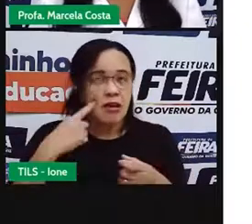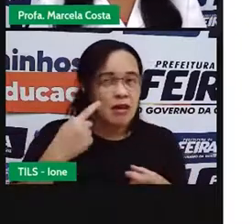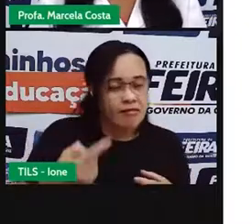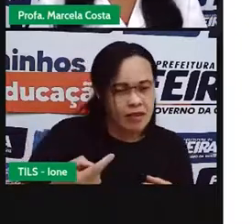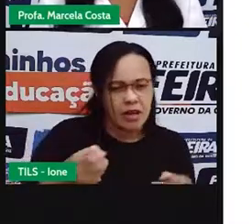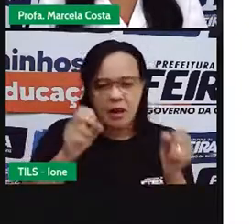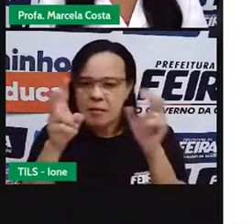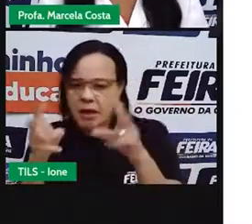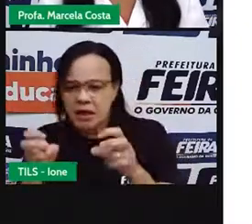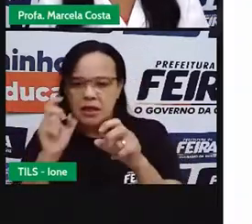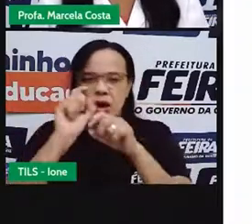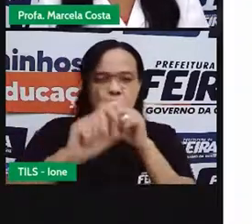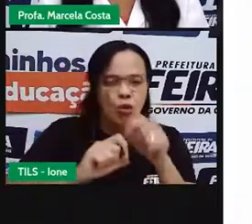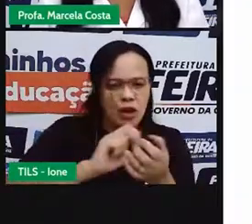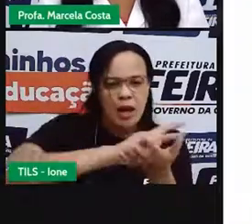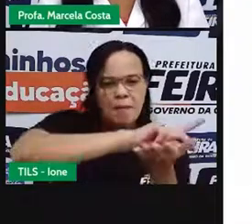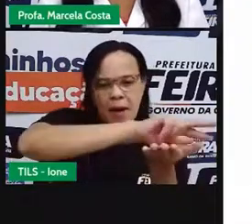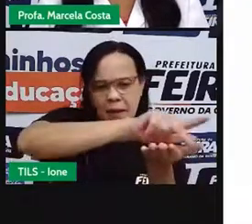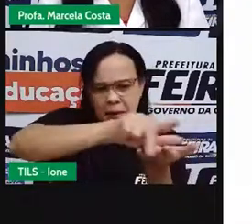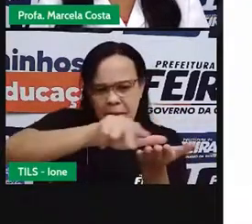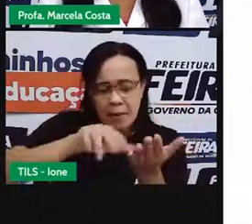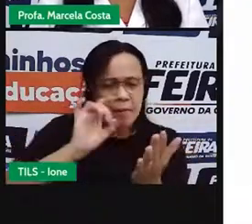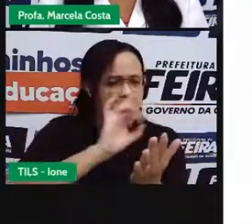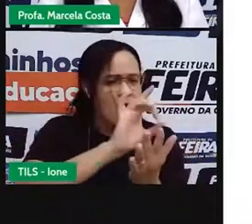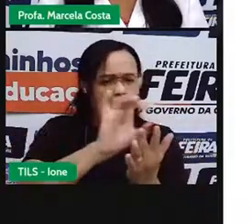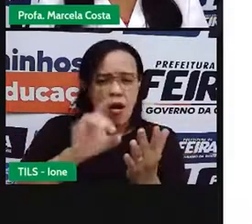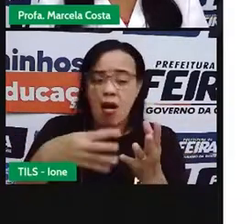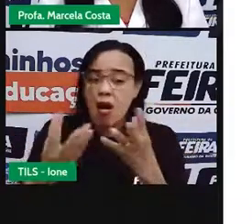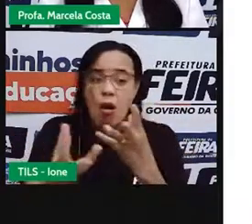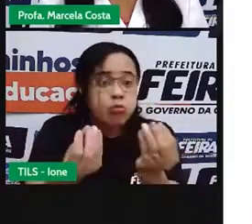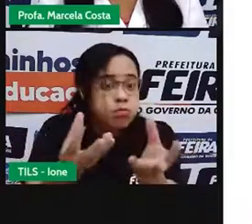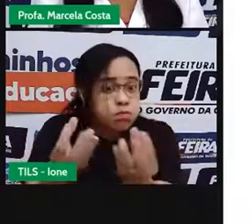outras alternativas que a gente pode